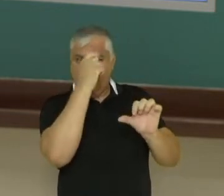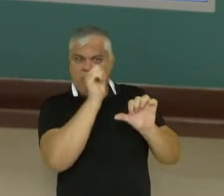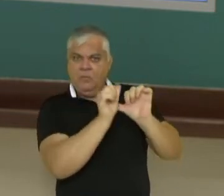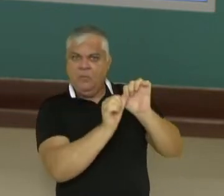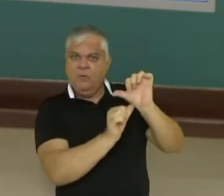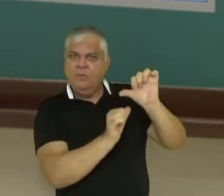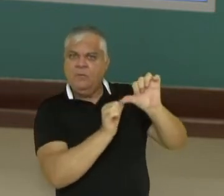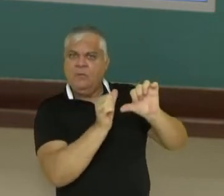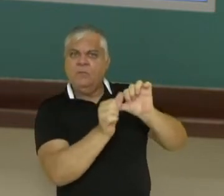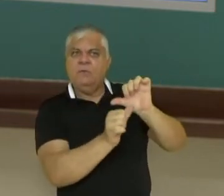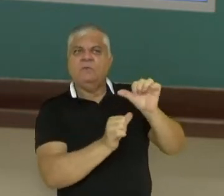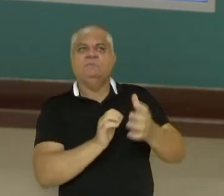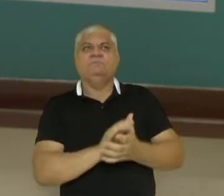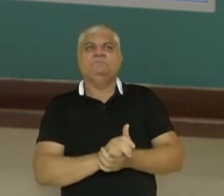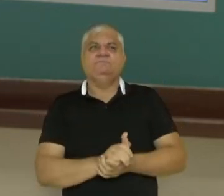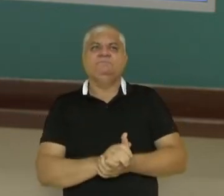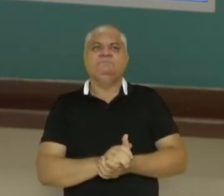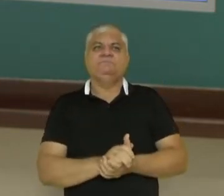aí, beleza?